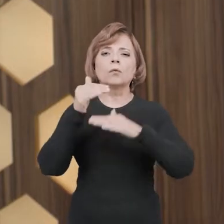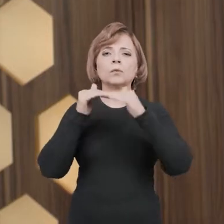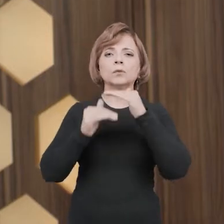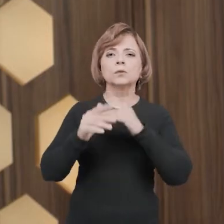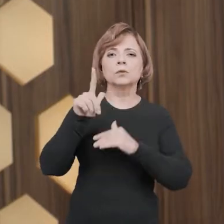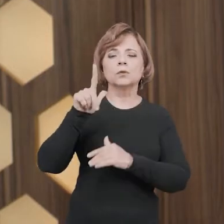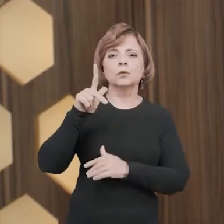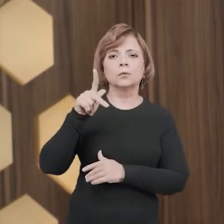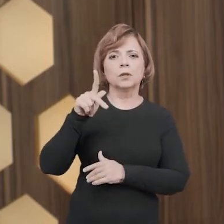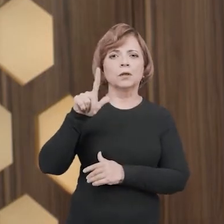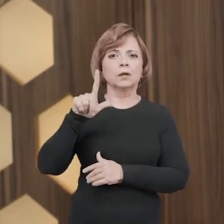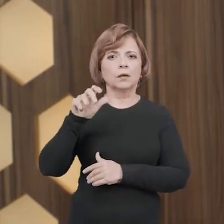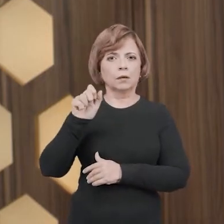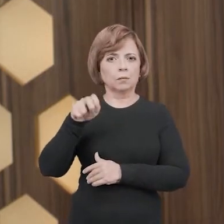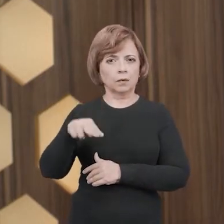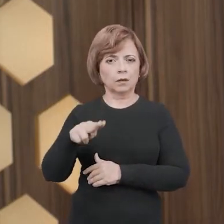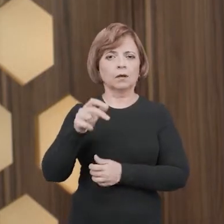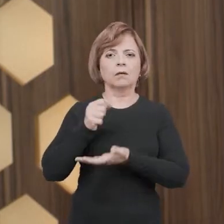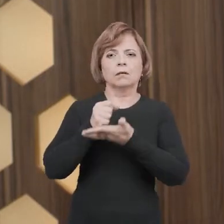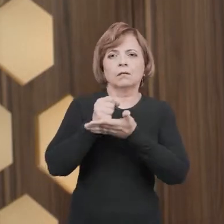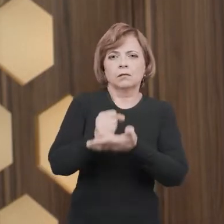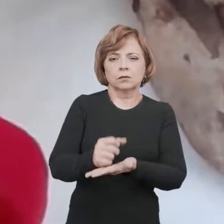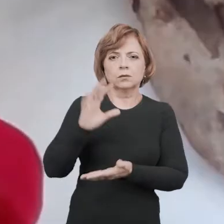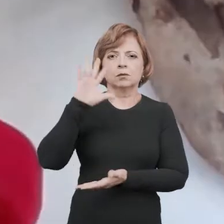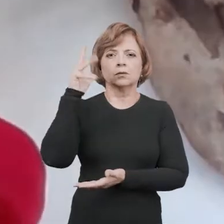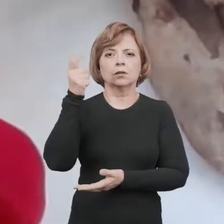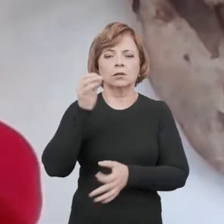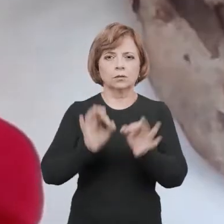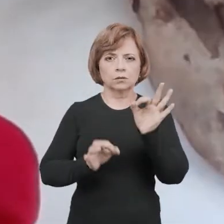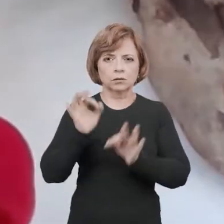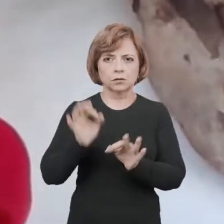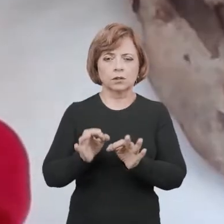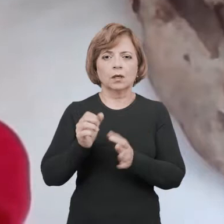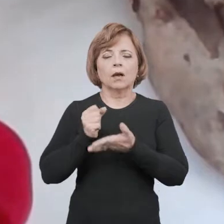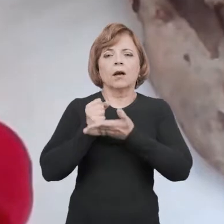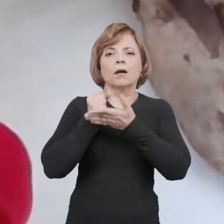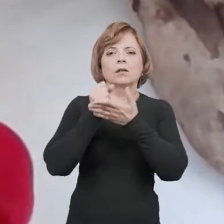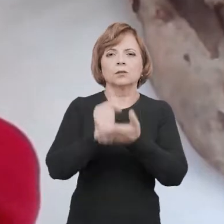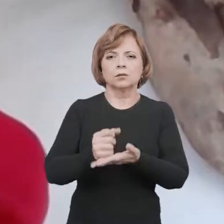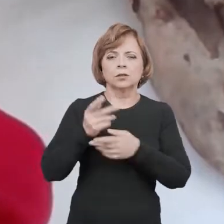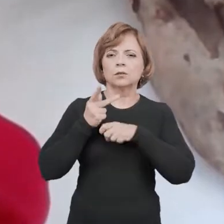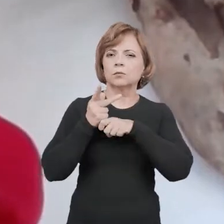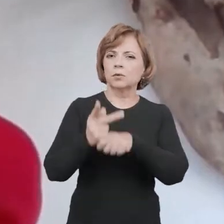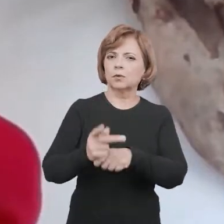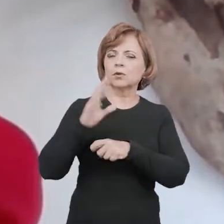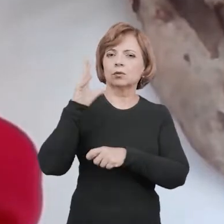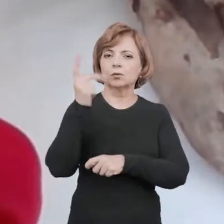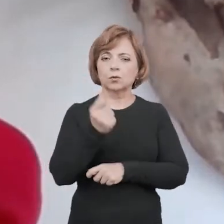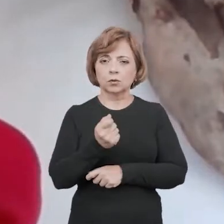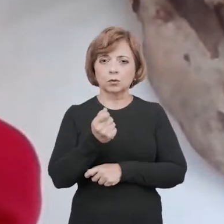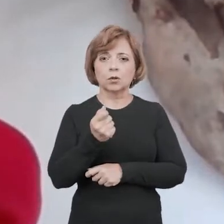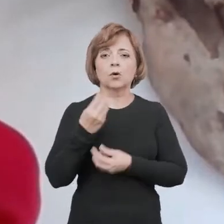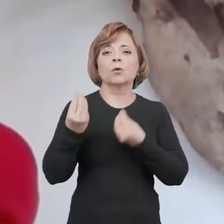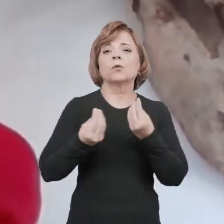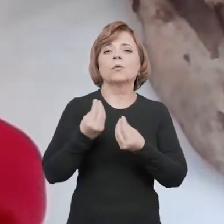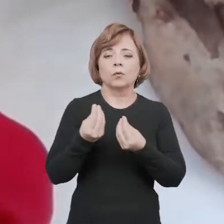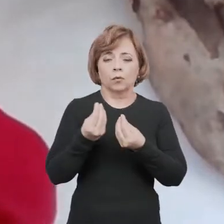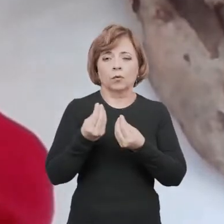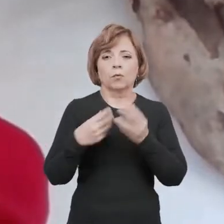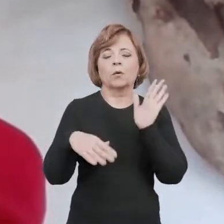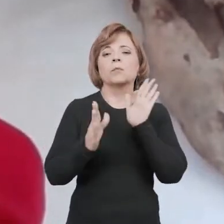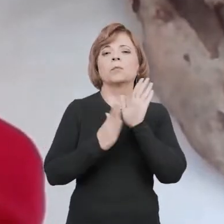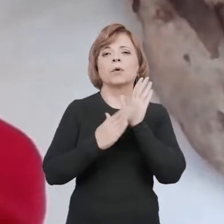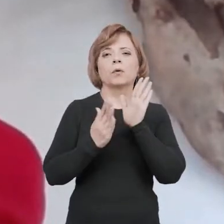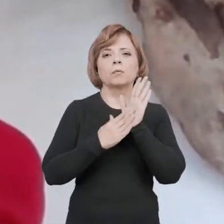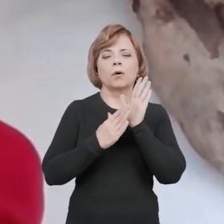a Procuradoria-Geral de Justiça? A Subplan auxilia a Procuradoria-Geral de Justiça através de